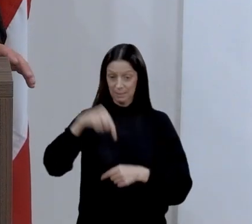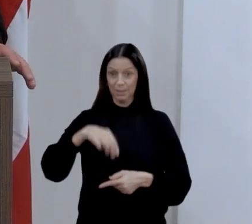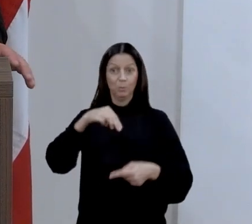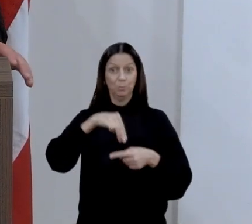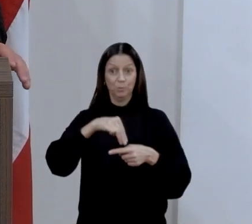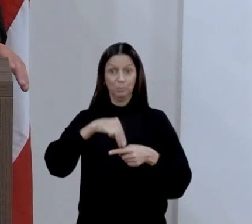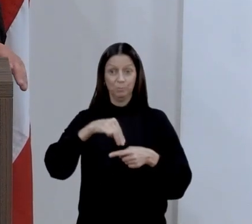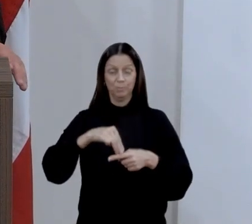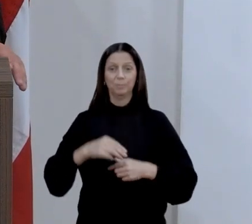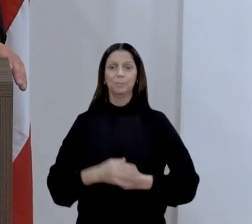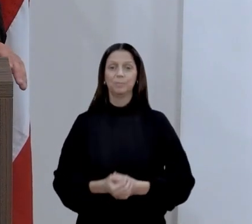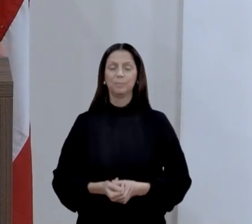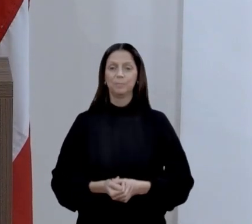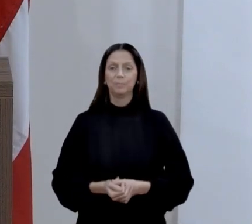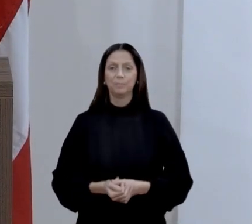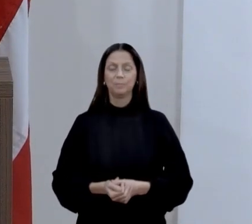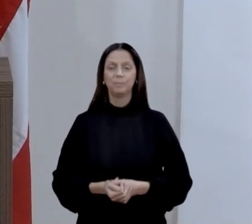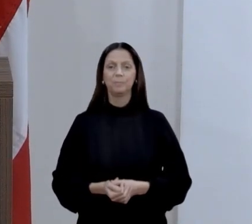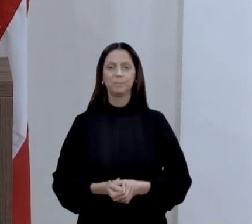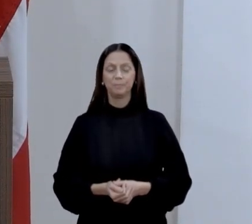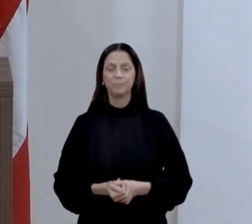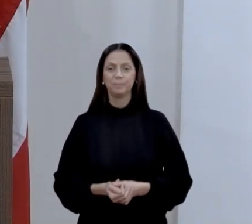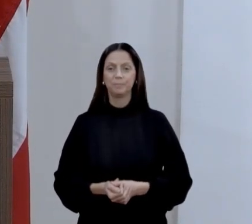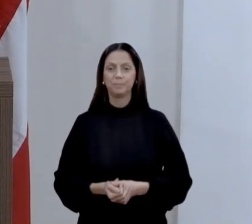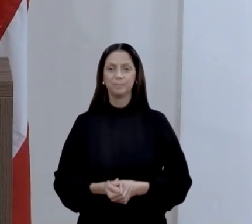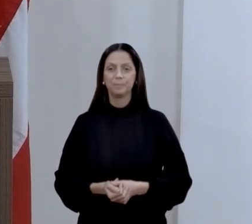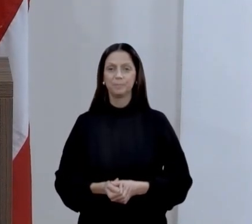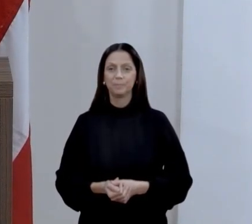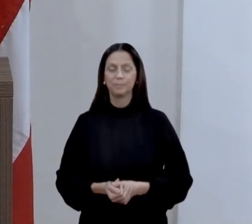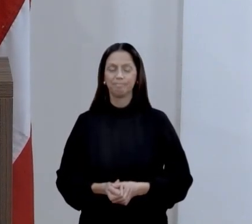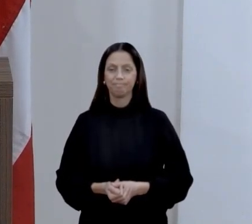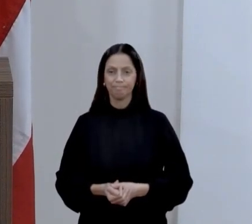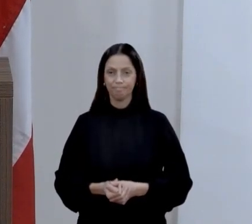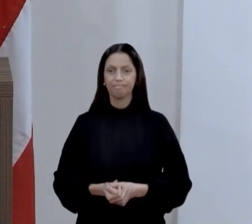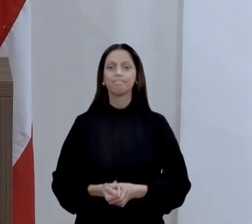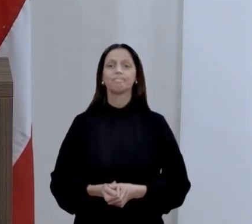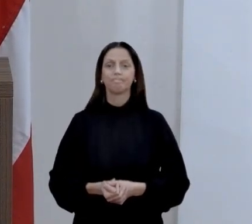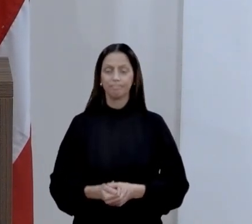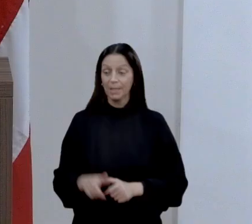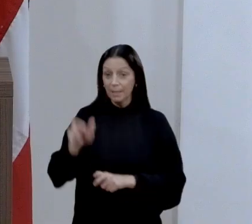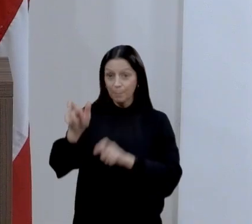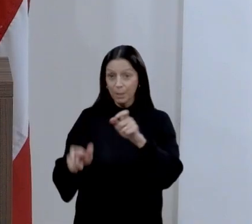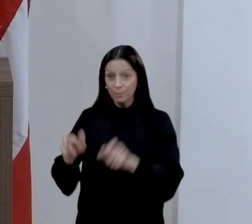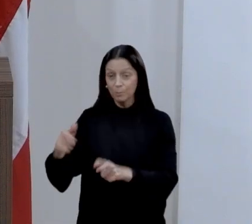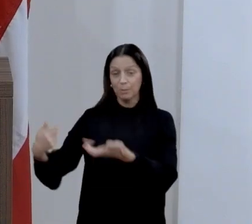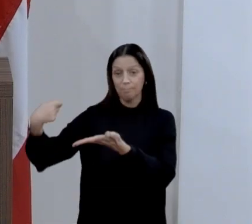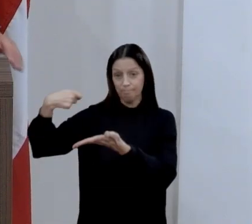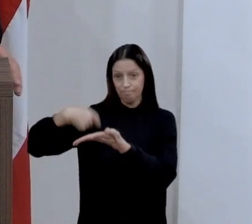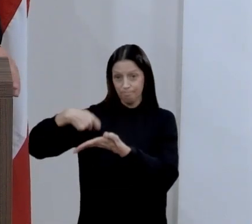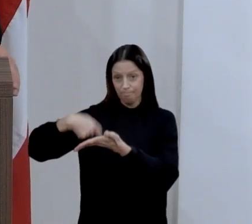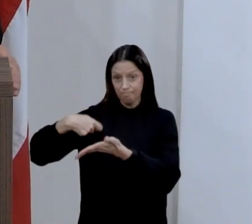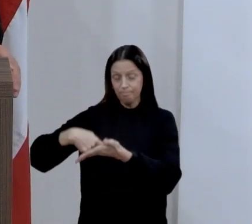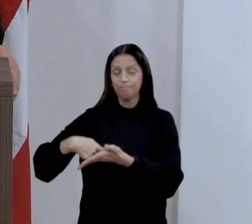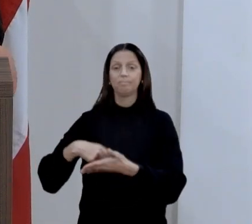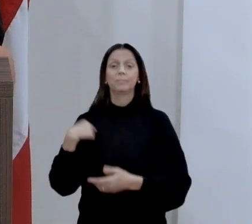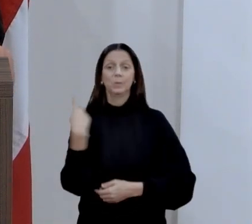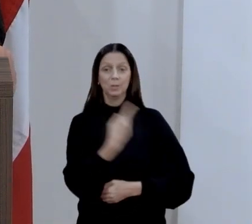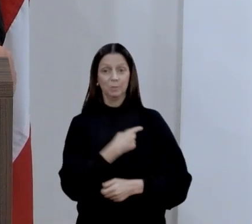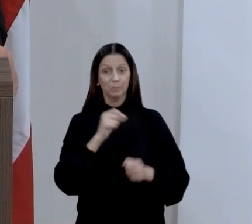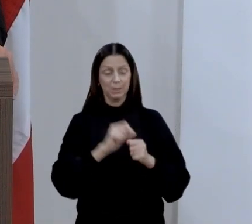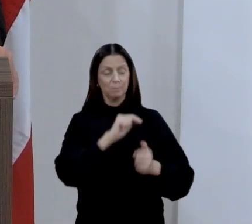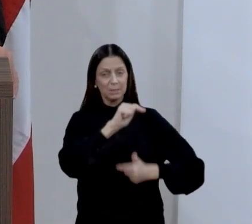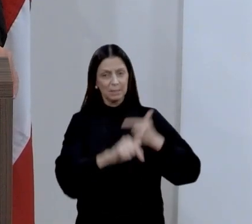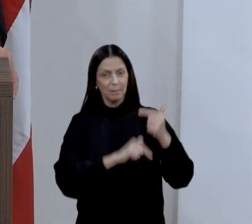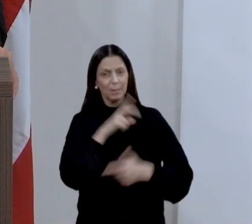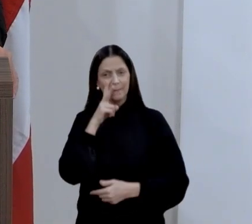município. Dito isso, a gente recebeu algumas cobranças e estamos fazendo um trabalho forte para que a